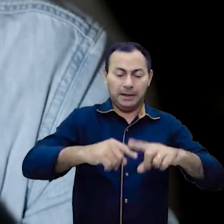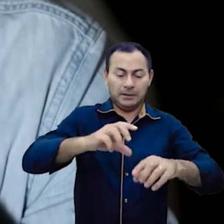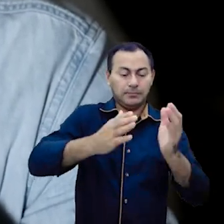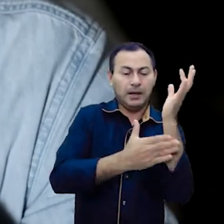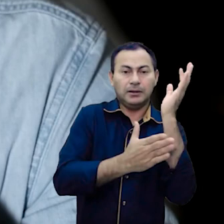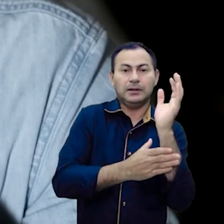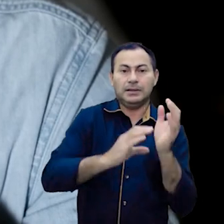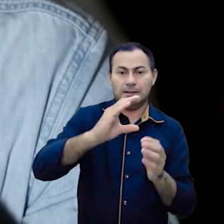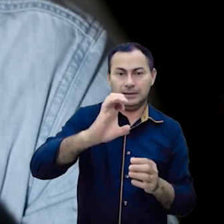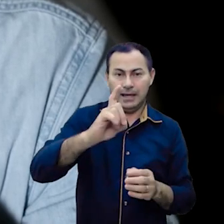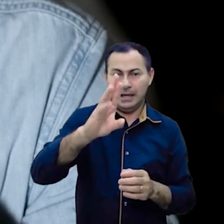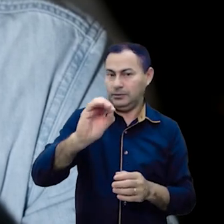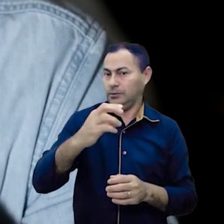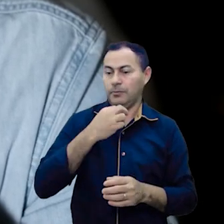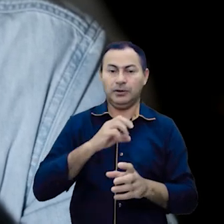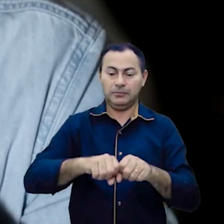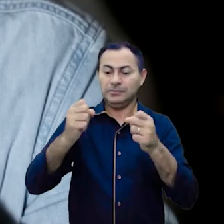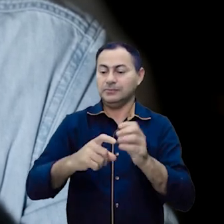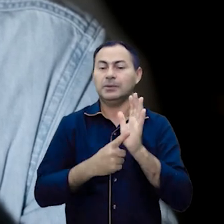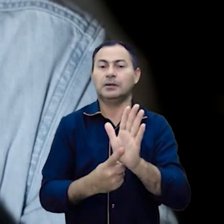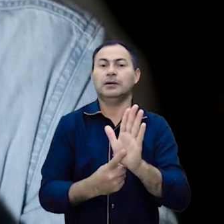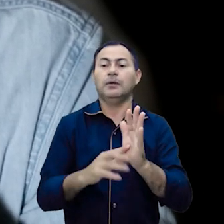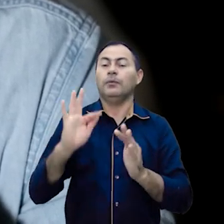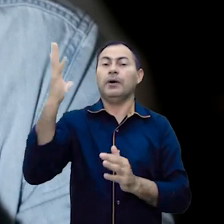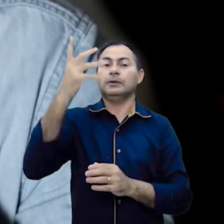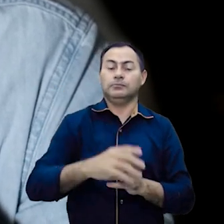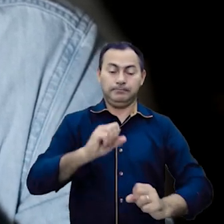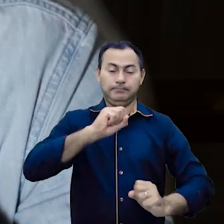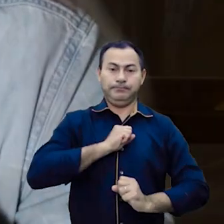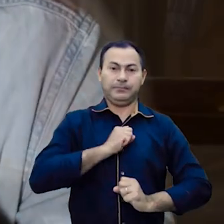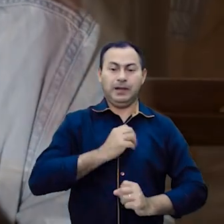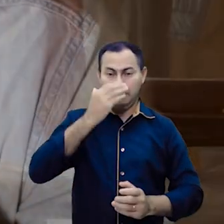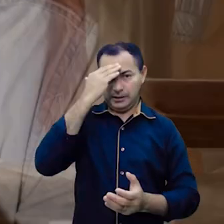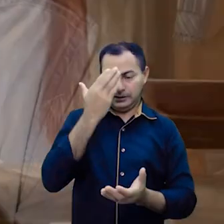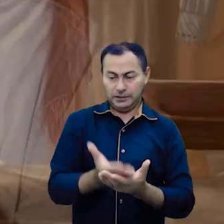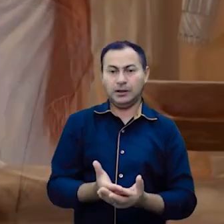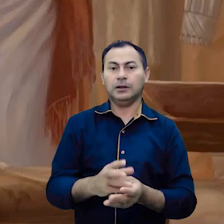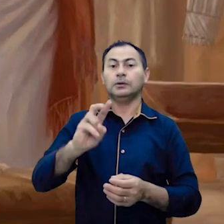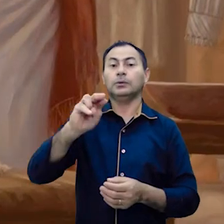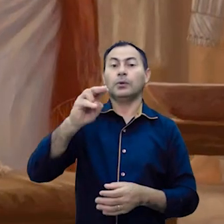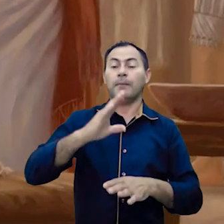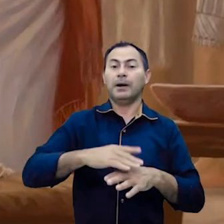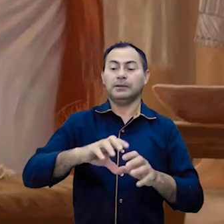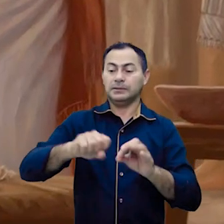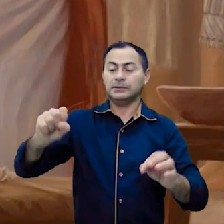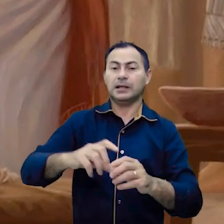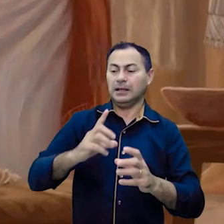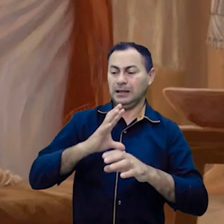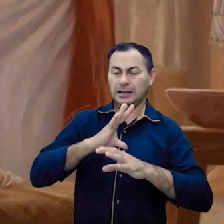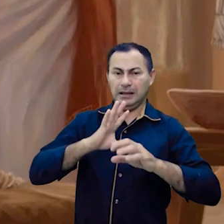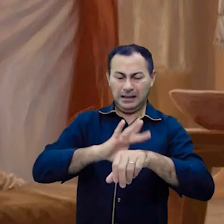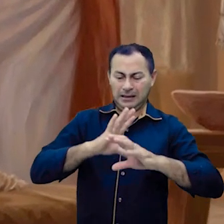o pedaço de madeira de Cedro que não apodrecia representava o fato de que o sacerdote cria que nunca mais